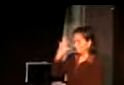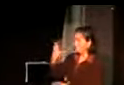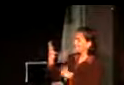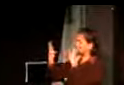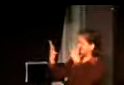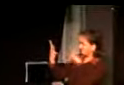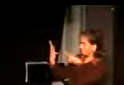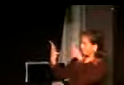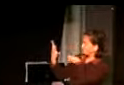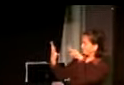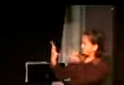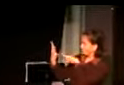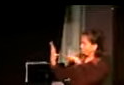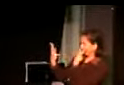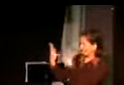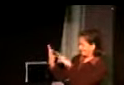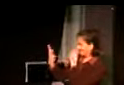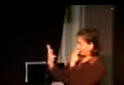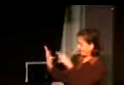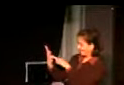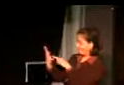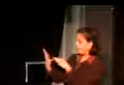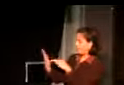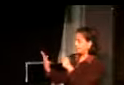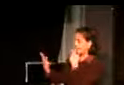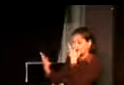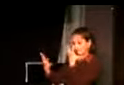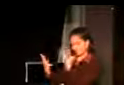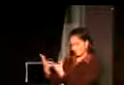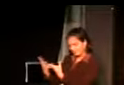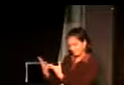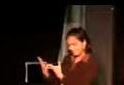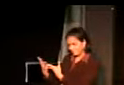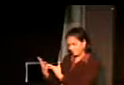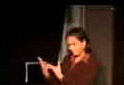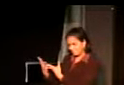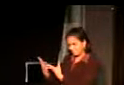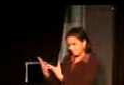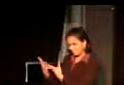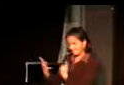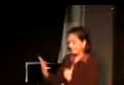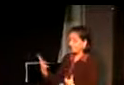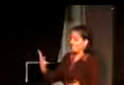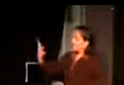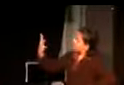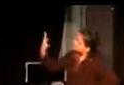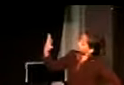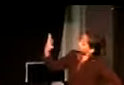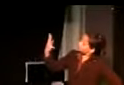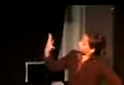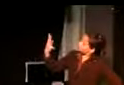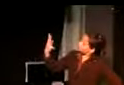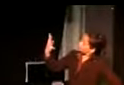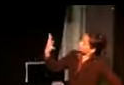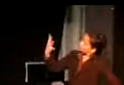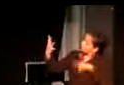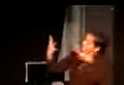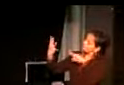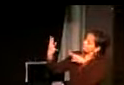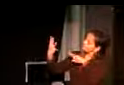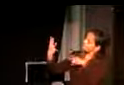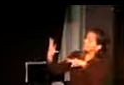bancário nem dos cursos que você fez nem do que as pessoas dizem que você é da realidade que só